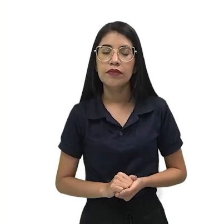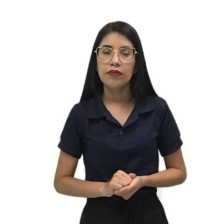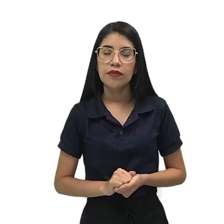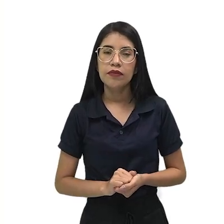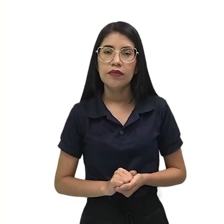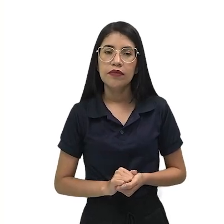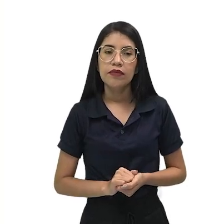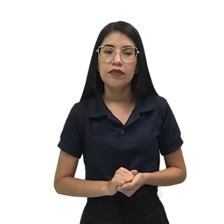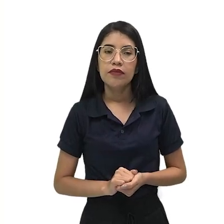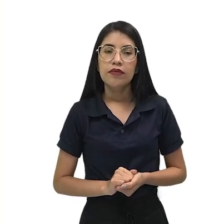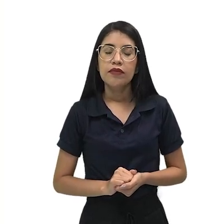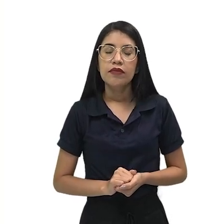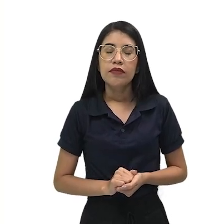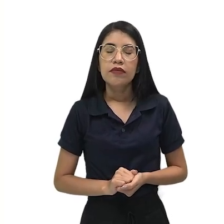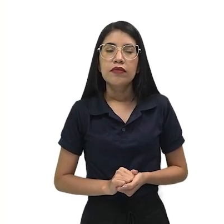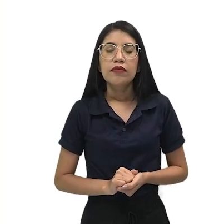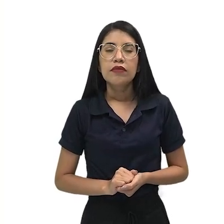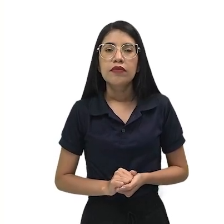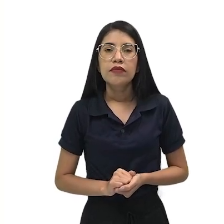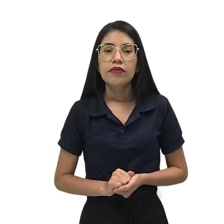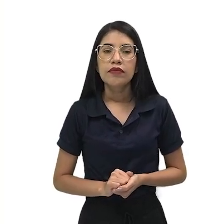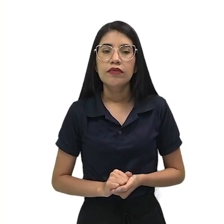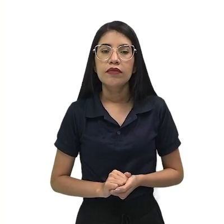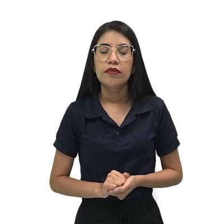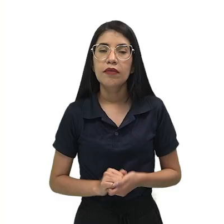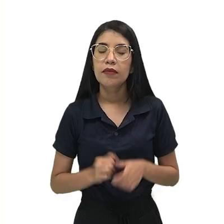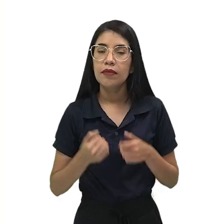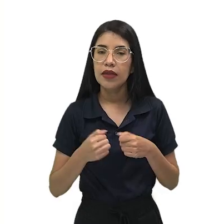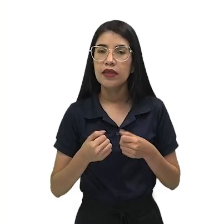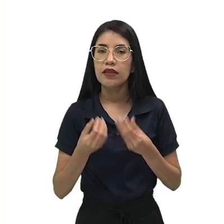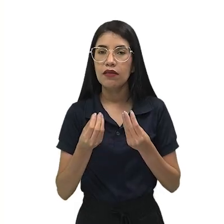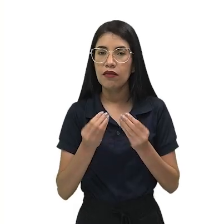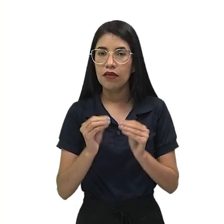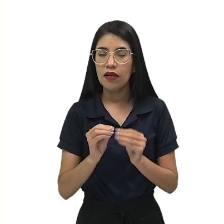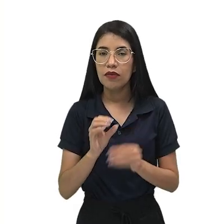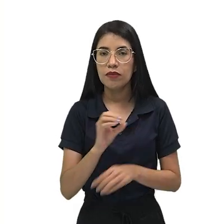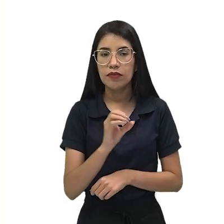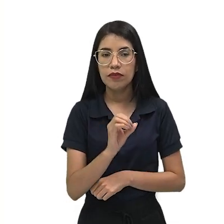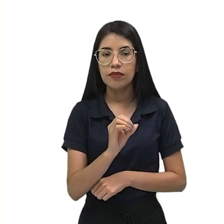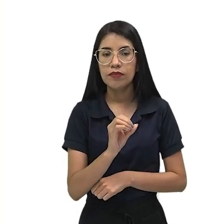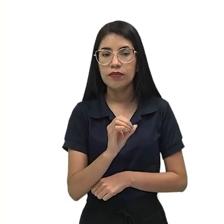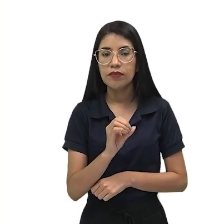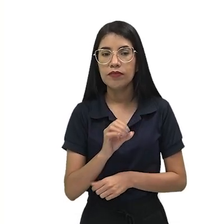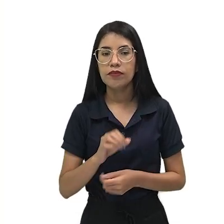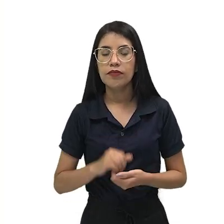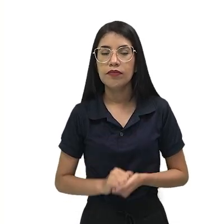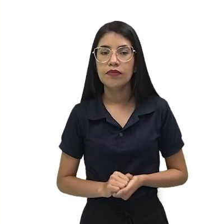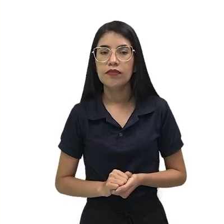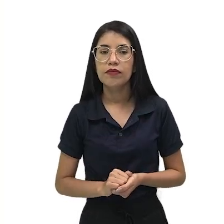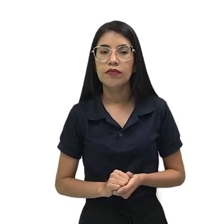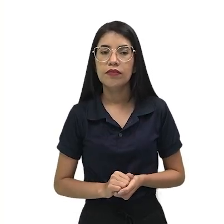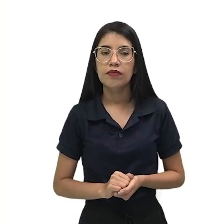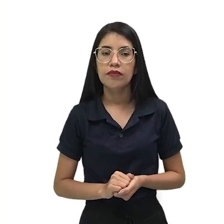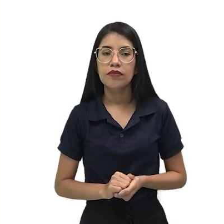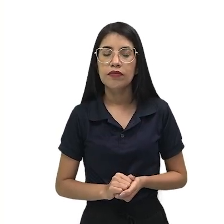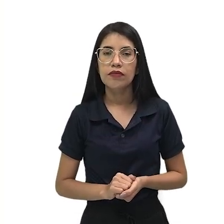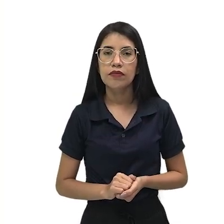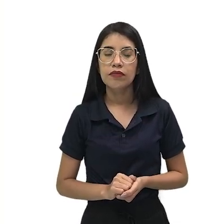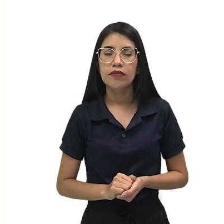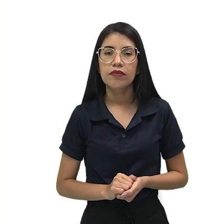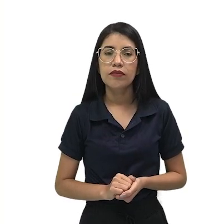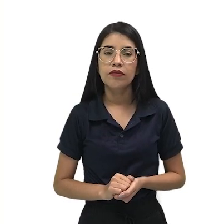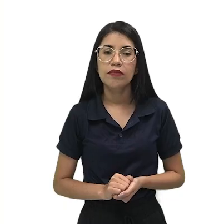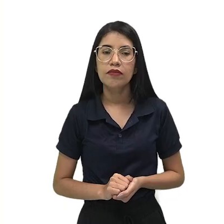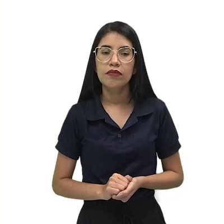Então, não faz sentido você escrever um número assim. Tem que ter a parte inteira. Aqui no caso, mas como nós destacamos já a parte